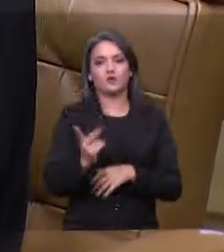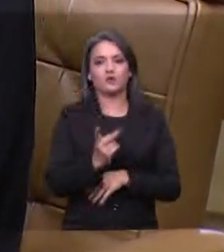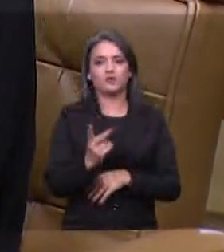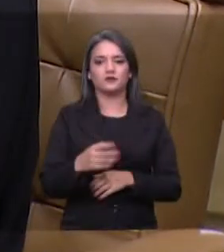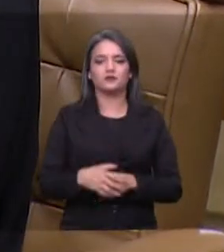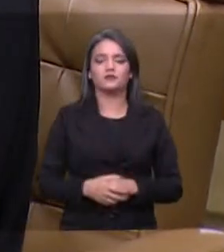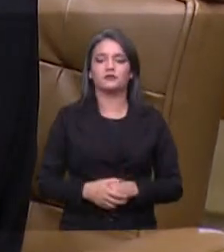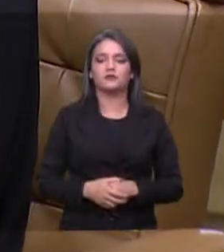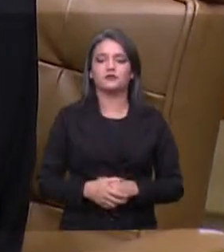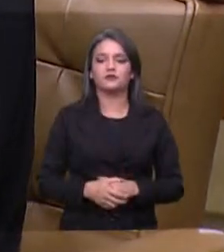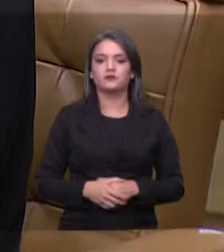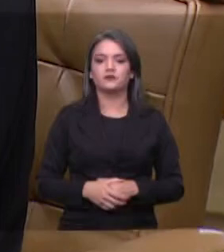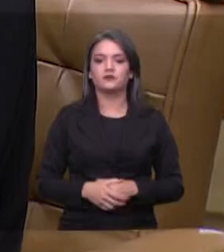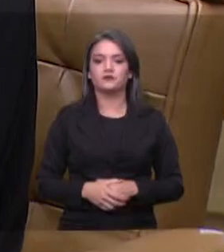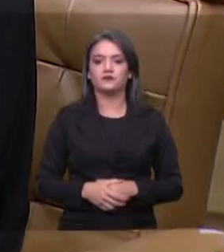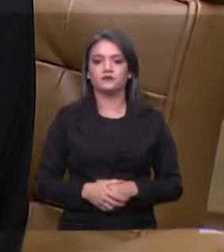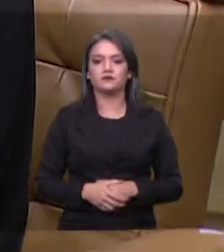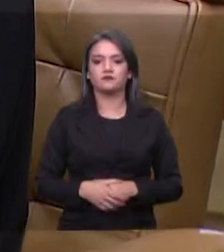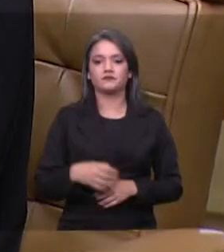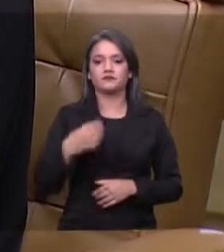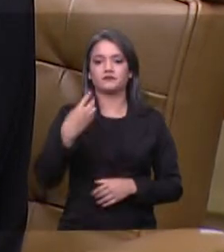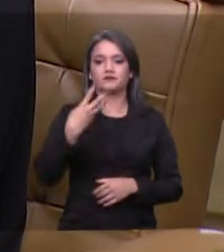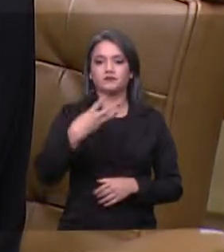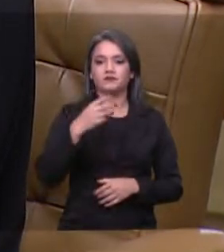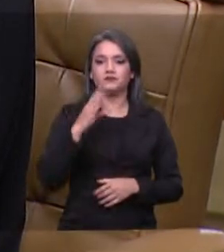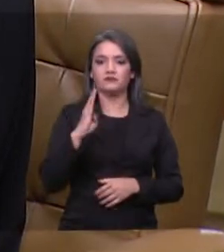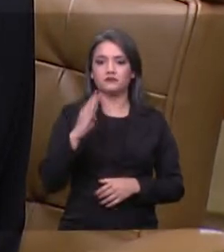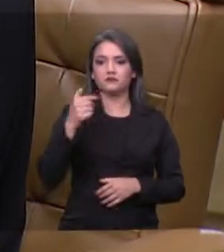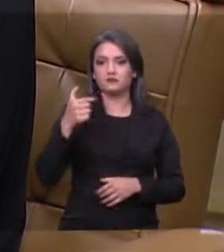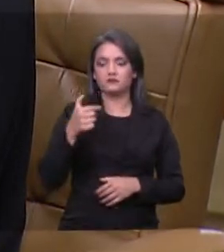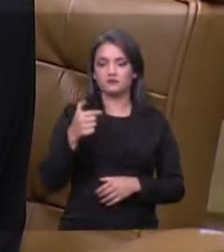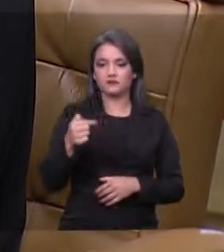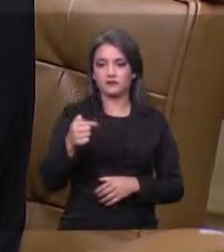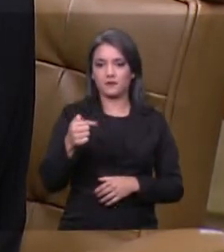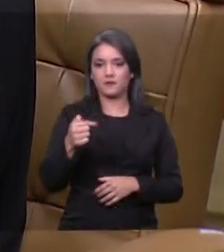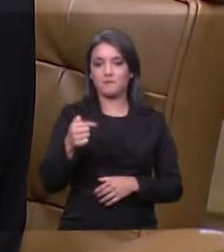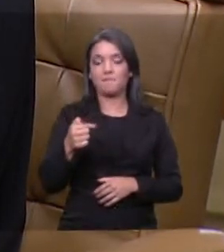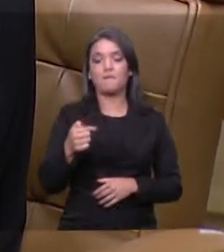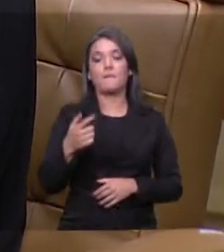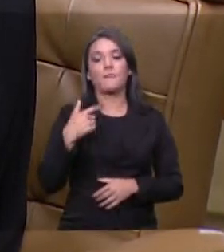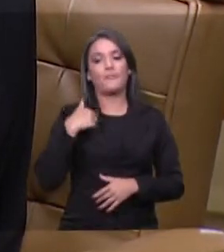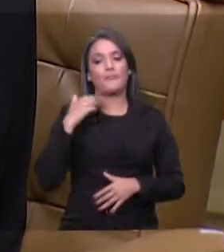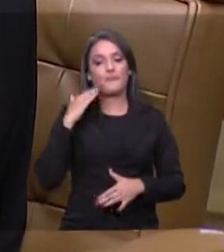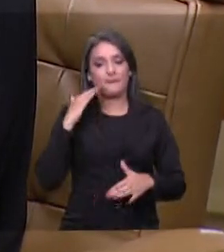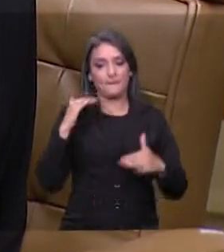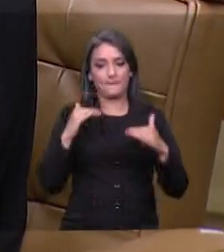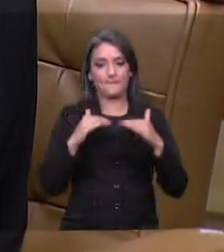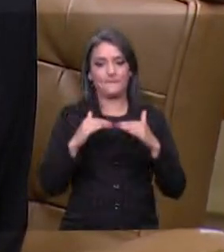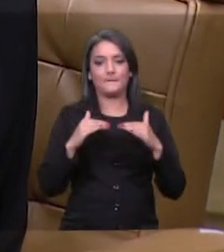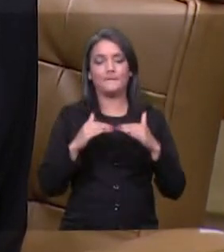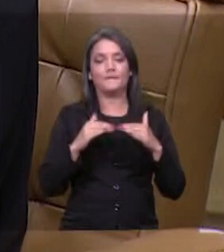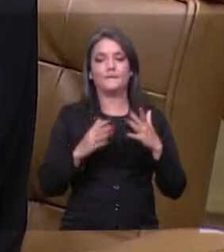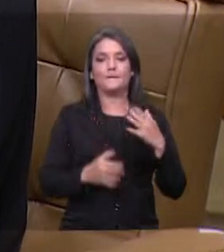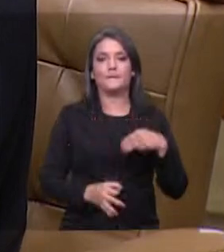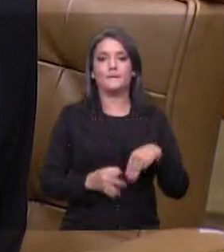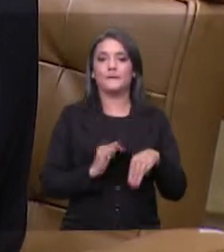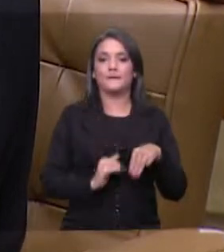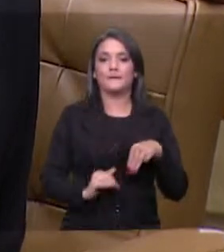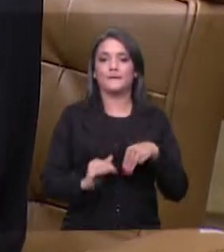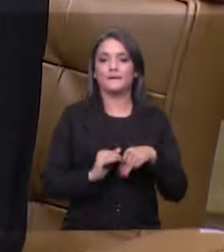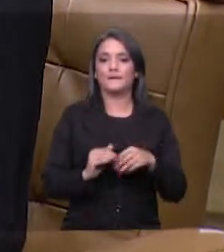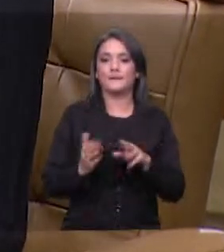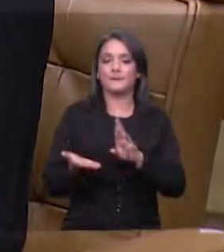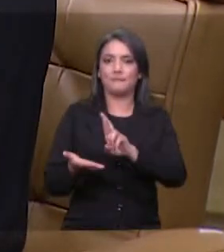Toffoli. Em relação ao 3B7, eu estou acompanhando o eminente ministro